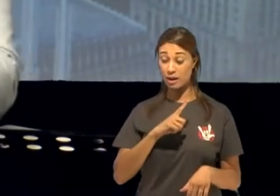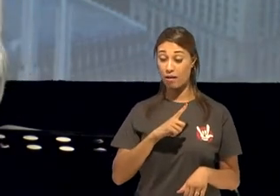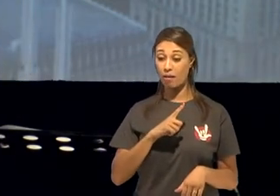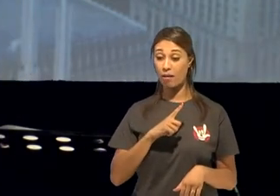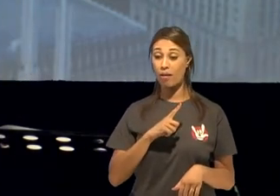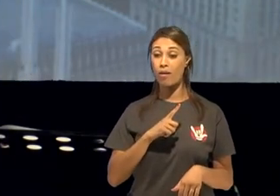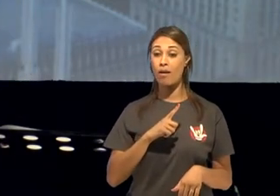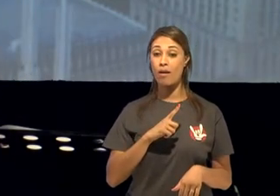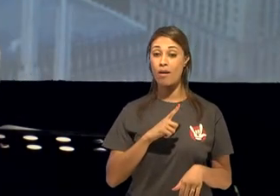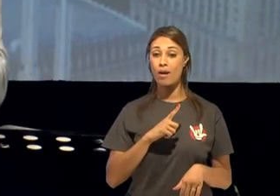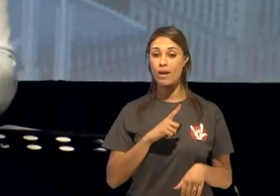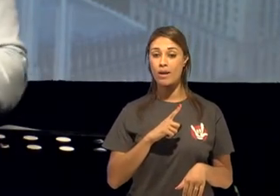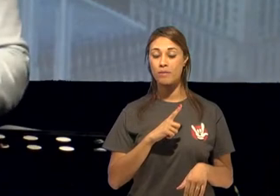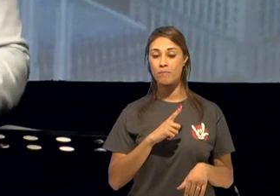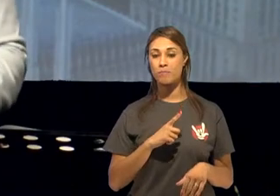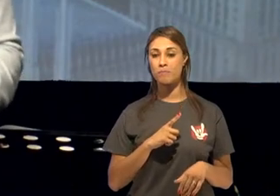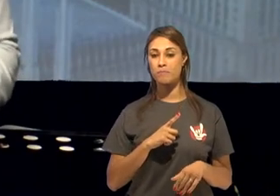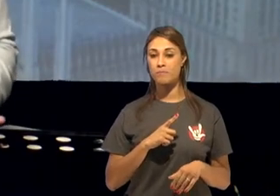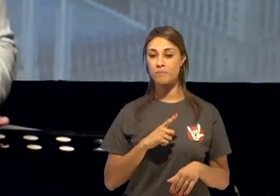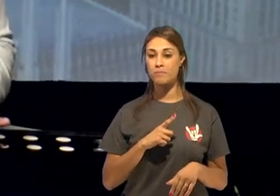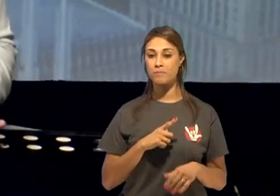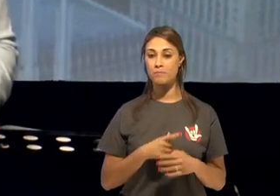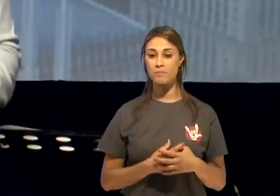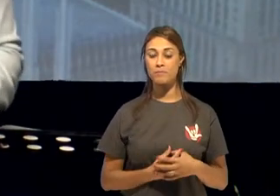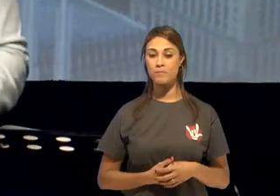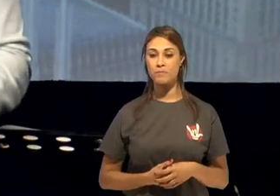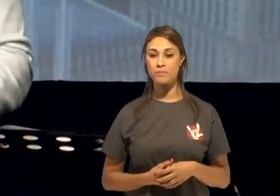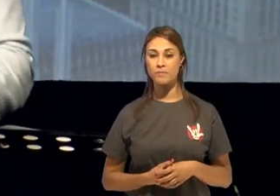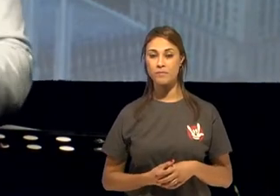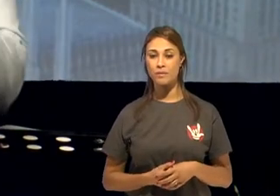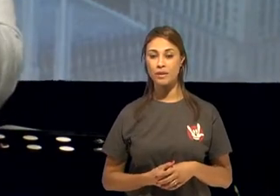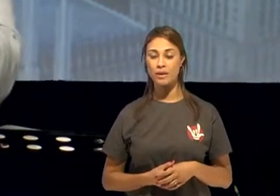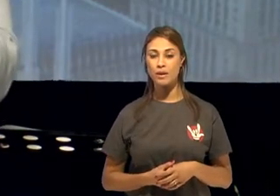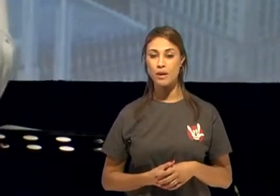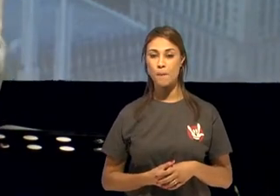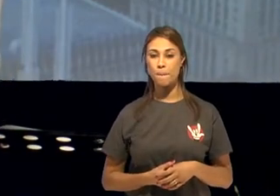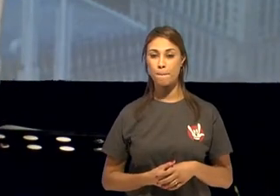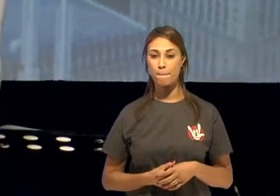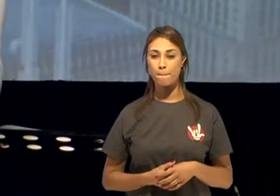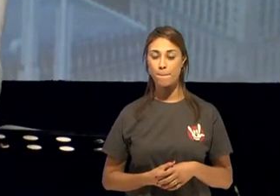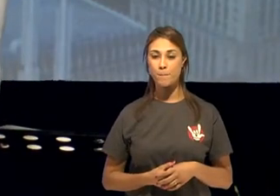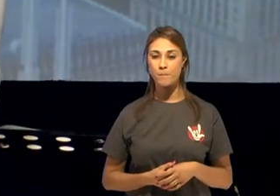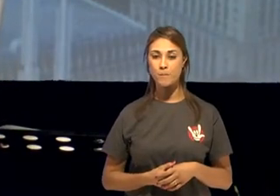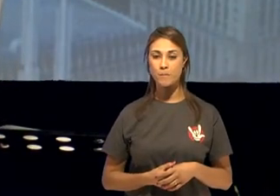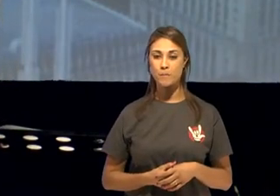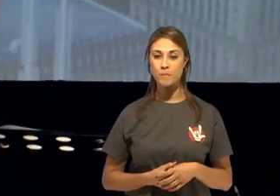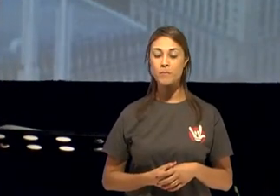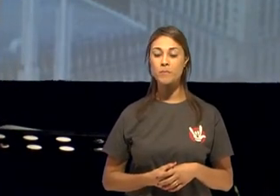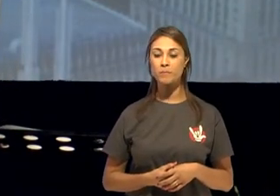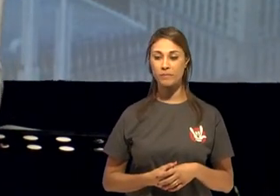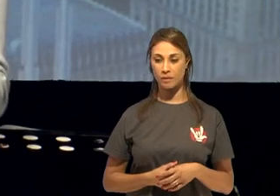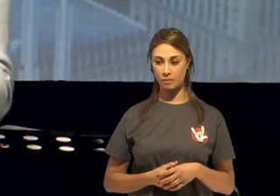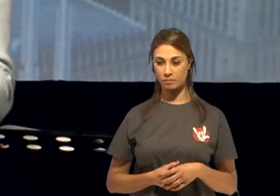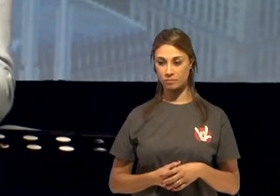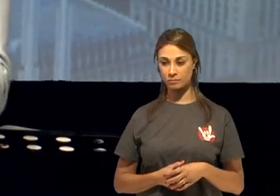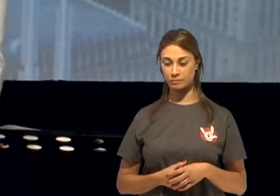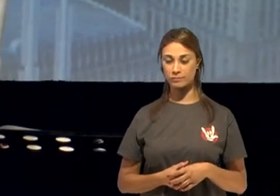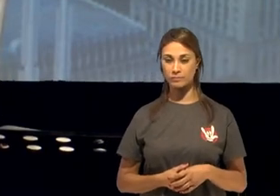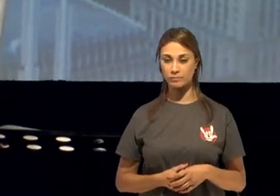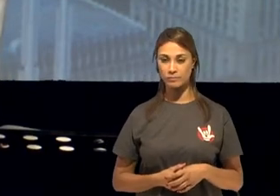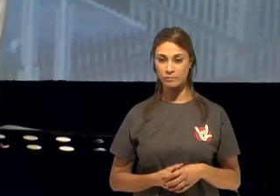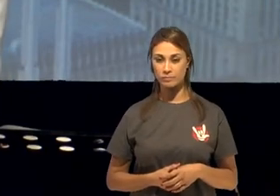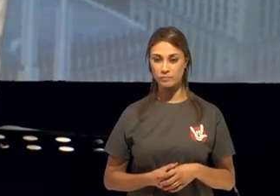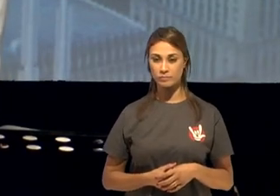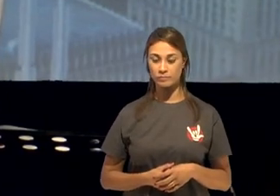verdade, não sei, mas é aquela história que meu tio Pedrinho conta, né? Mas a minha tia Leia confirmou e minha mãe também.